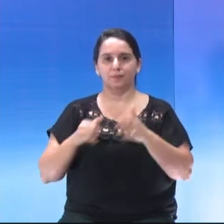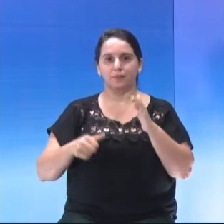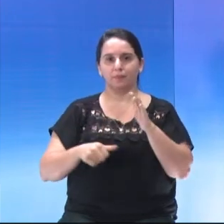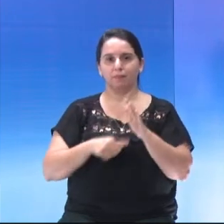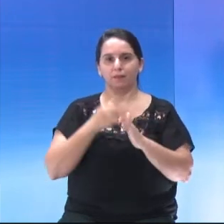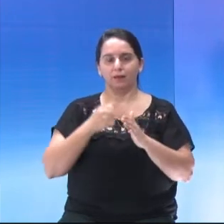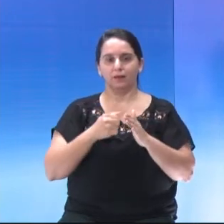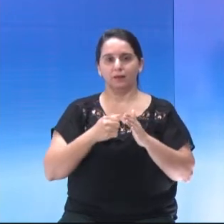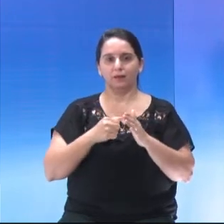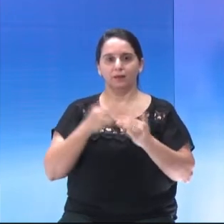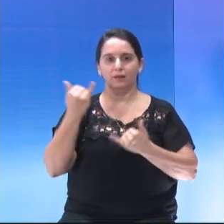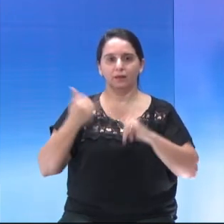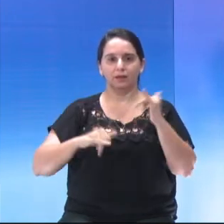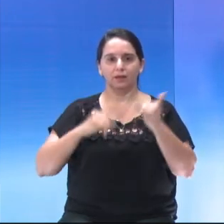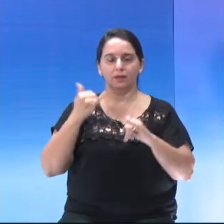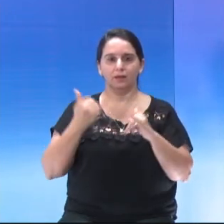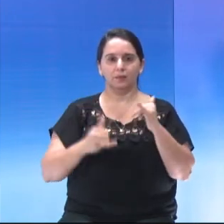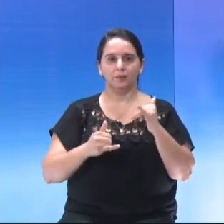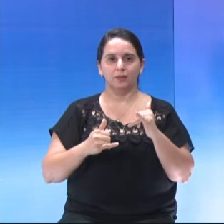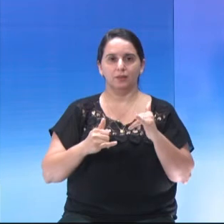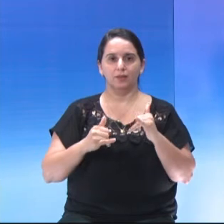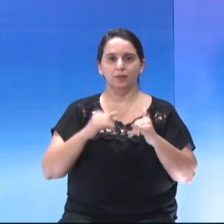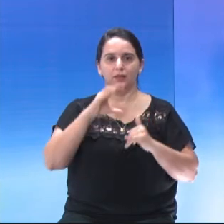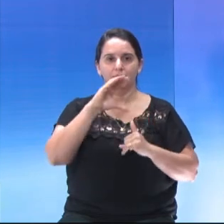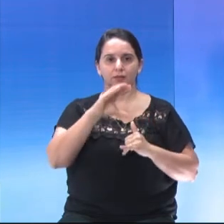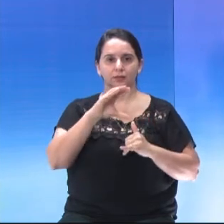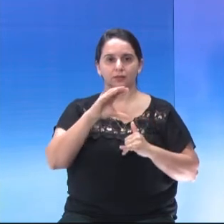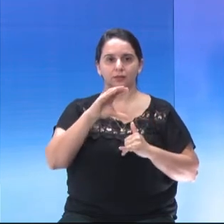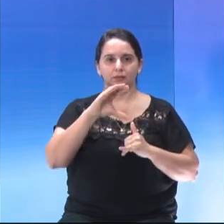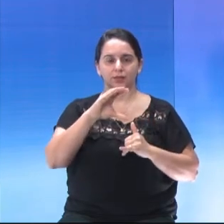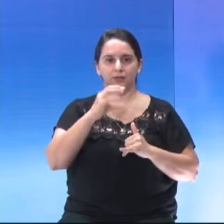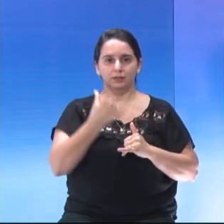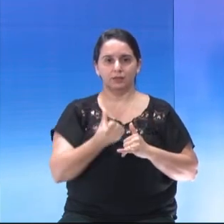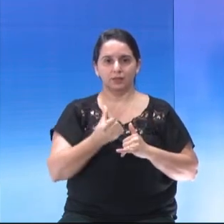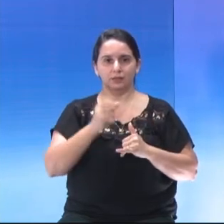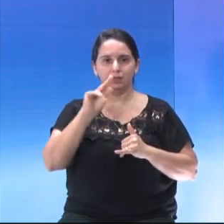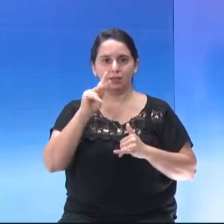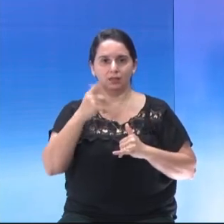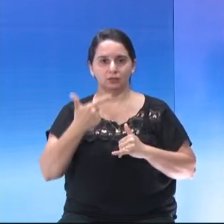primeira espécie química da equação modelo é o